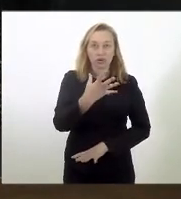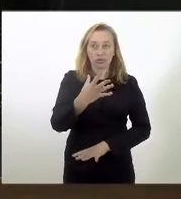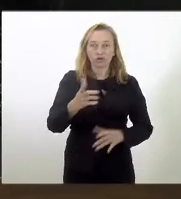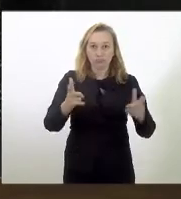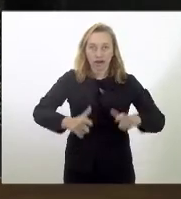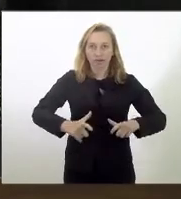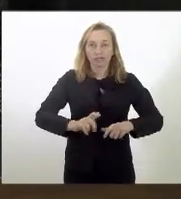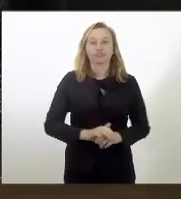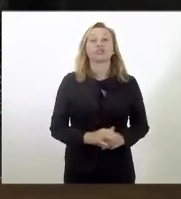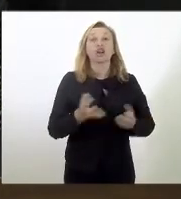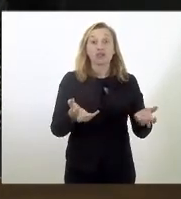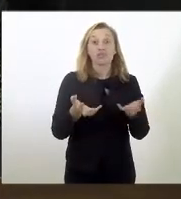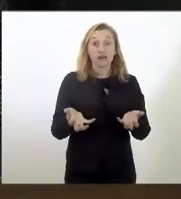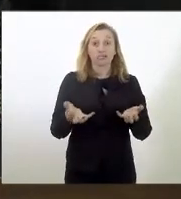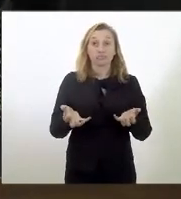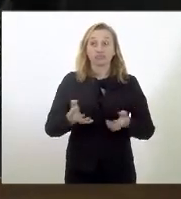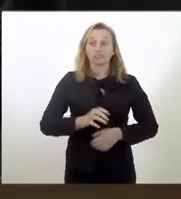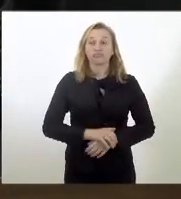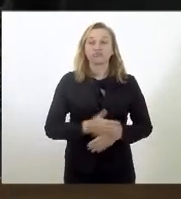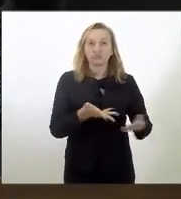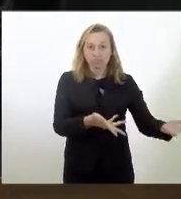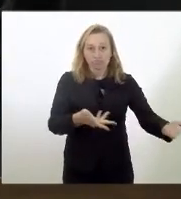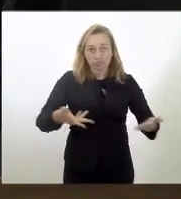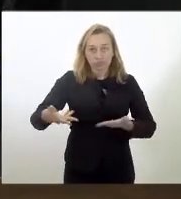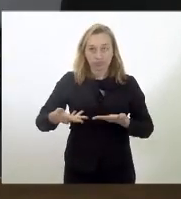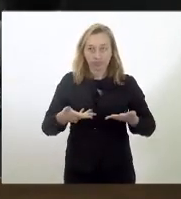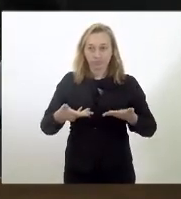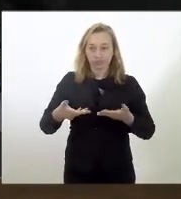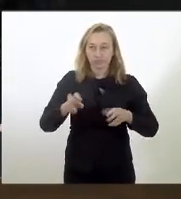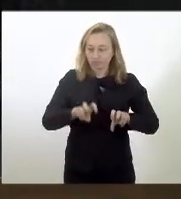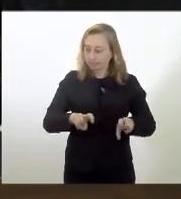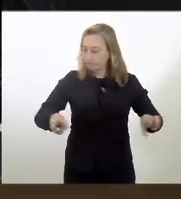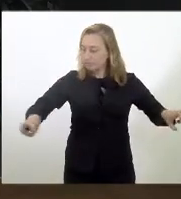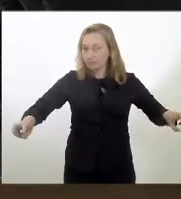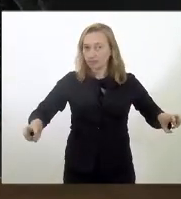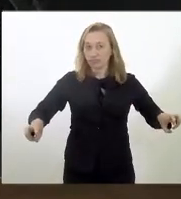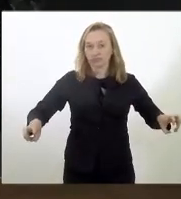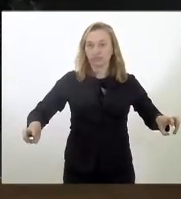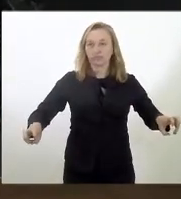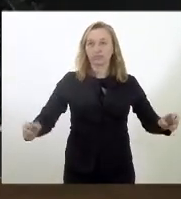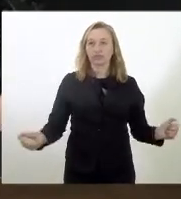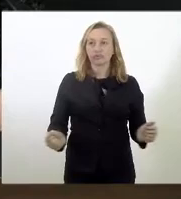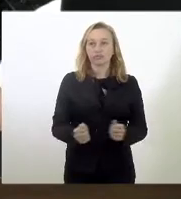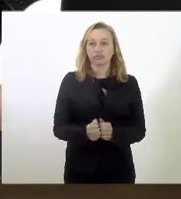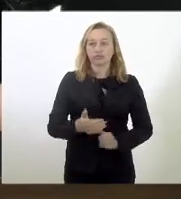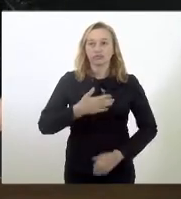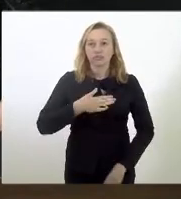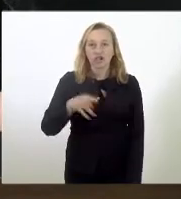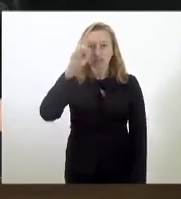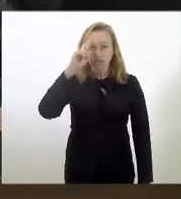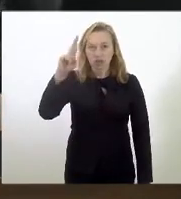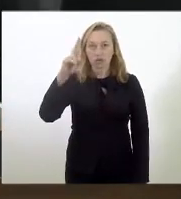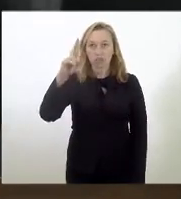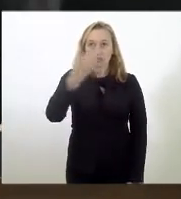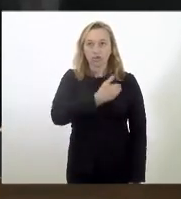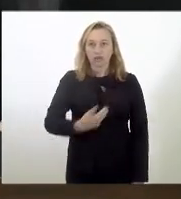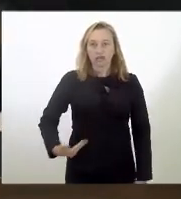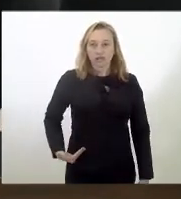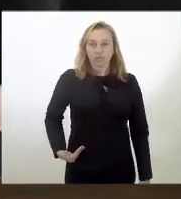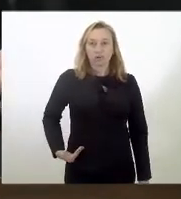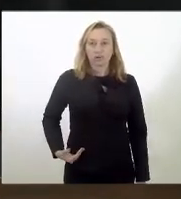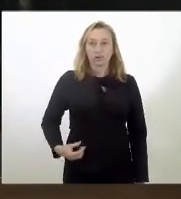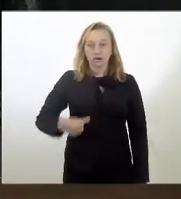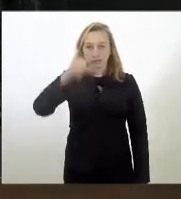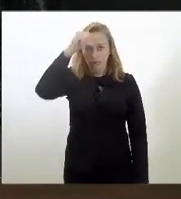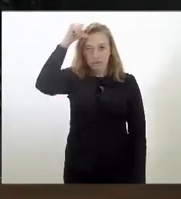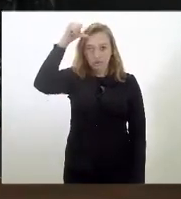espaço. Quero convidar para compor a mesa aqui o senhor governador do Estado, Cláudio